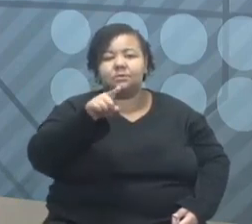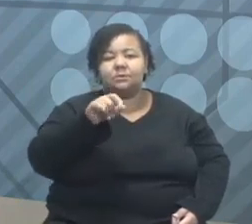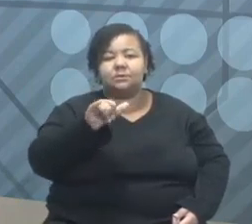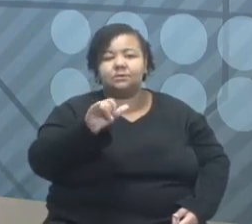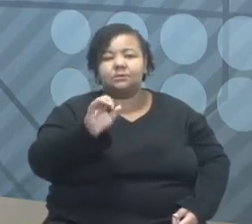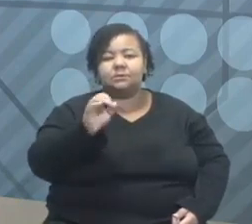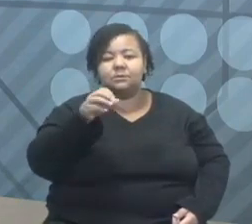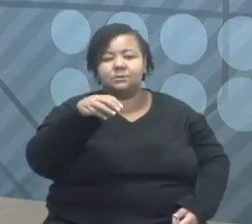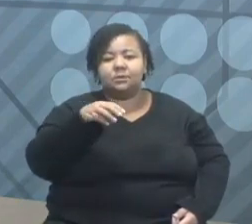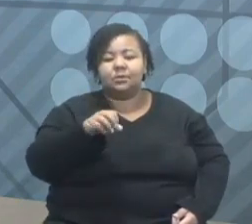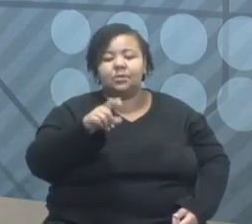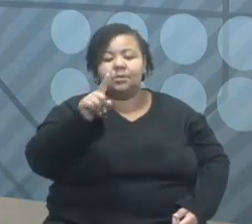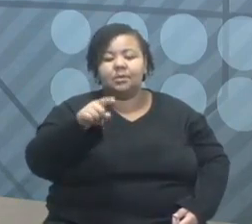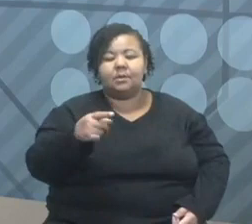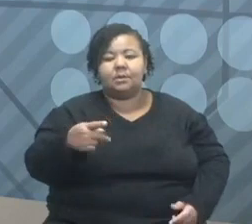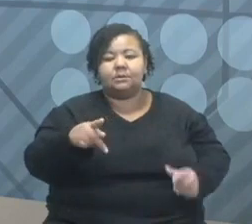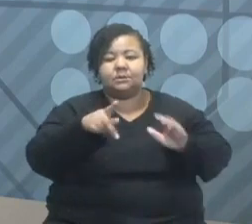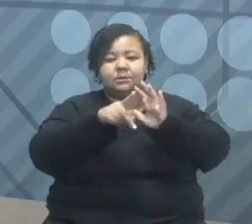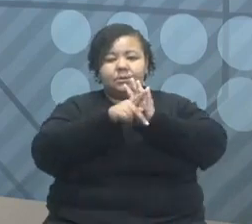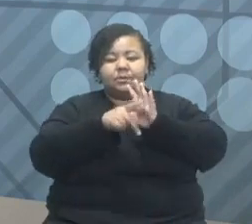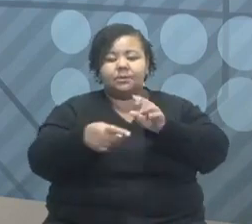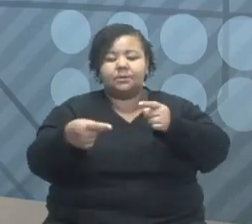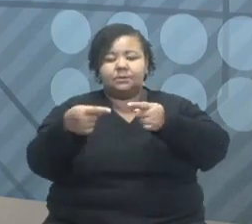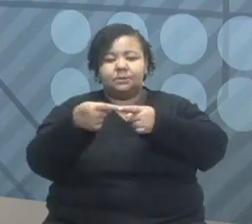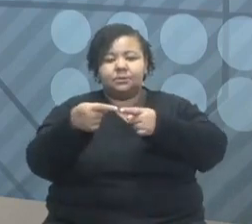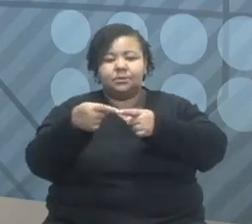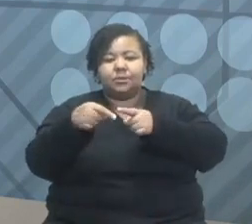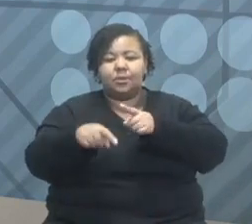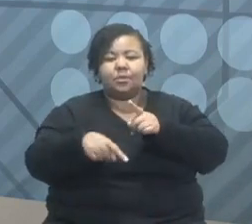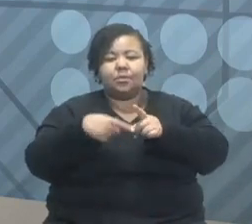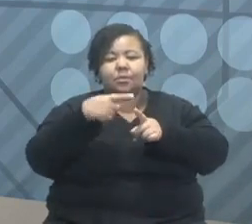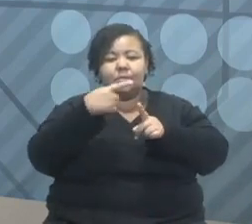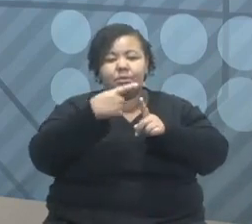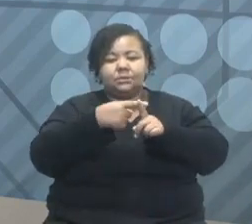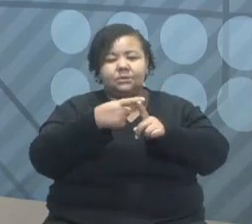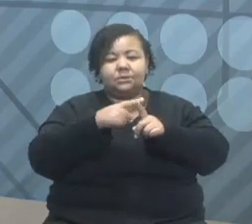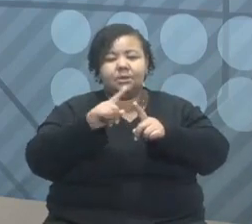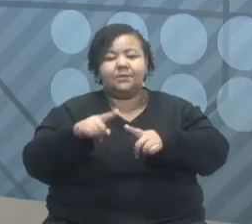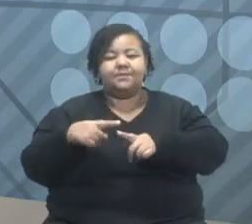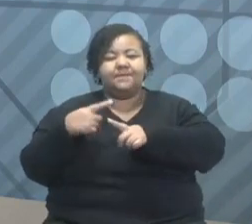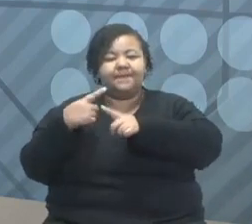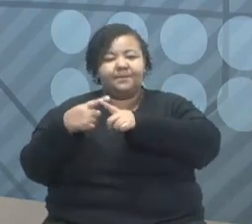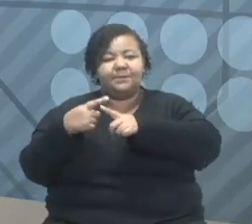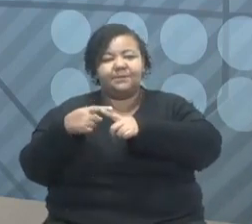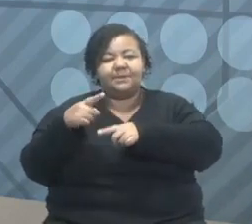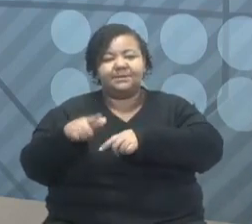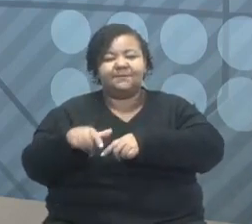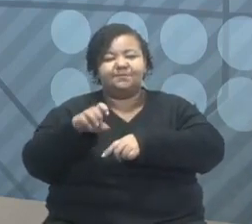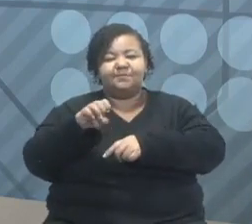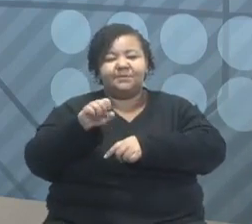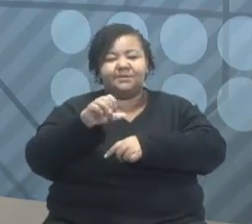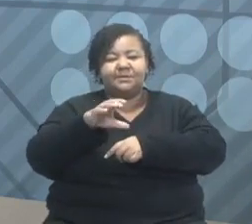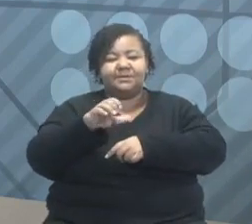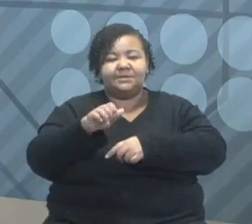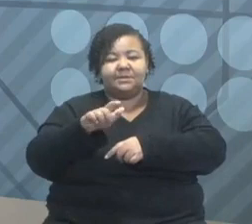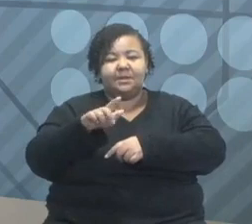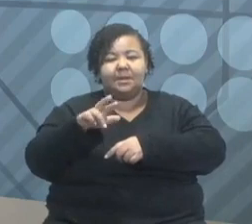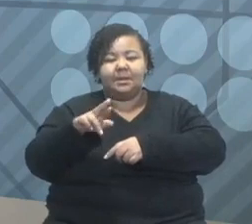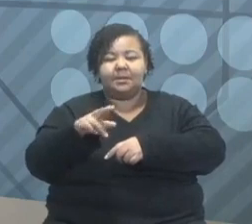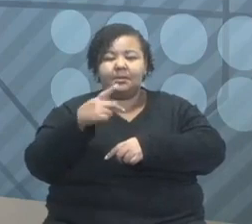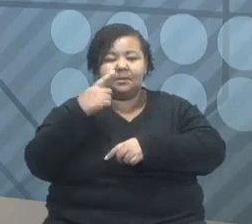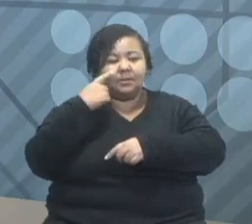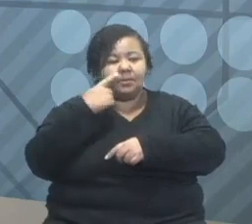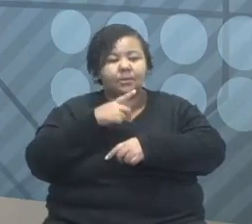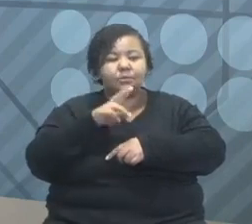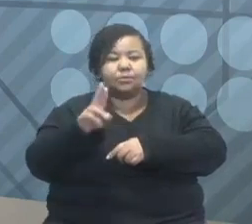essas propriedades com relação às operações de adição e multiplicação por escalar. Quando trabalhamos no